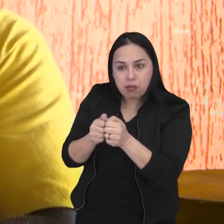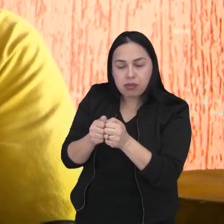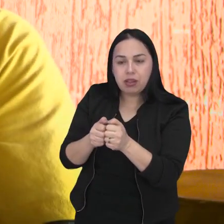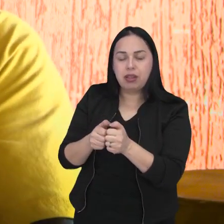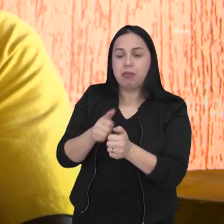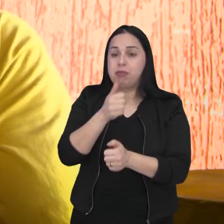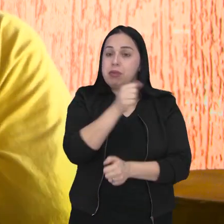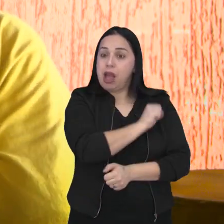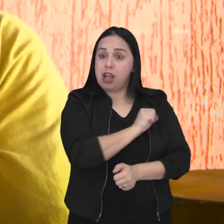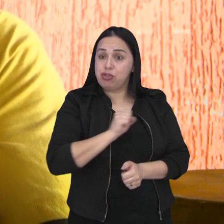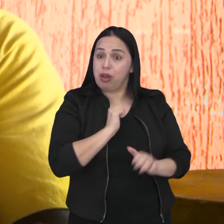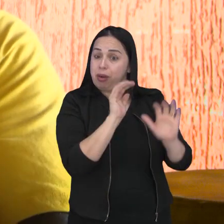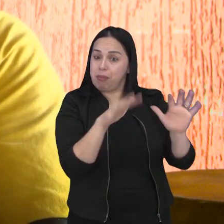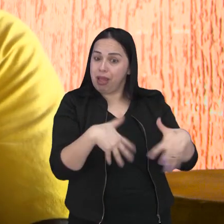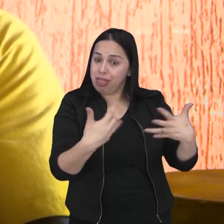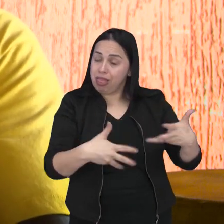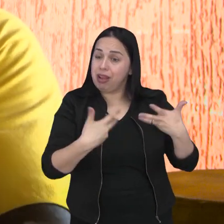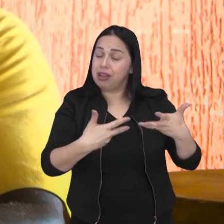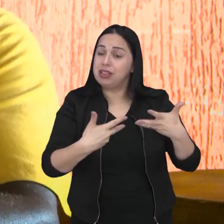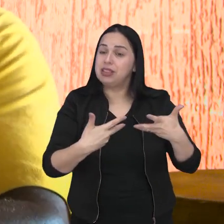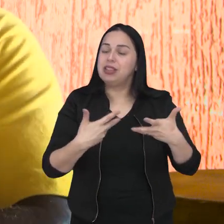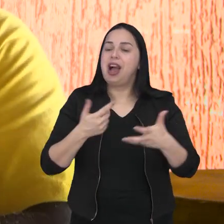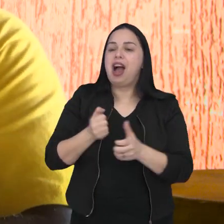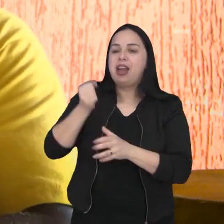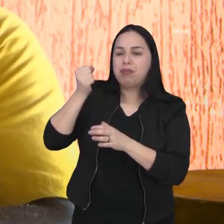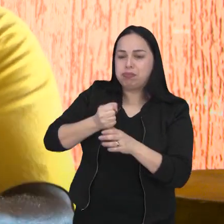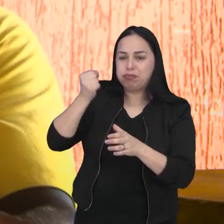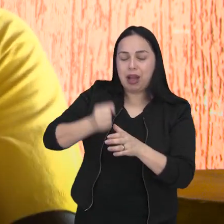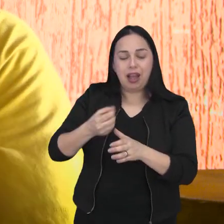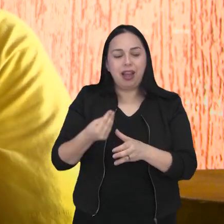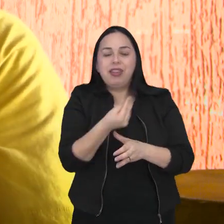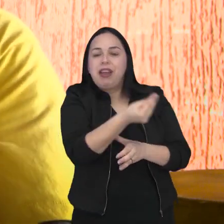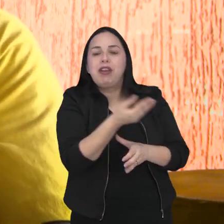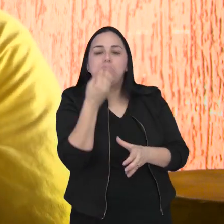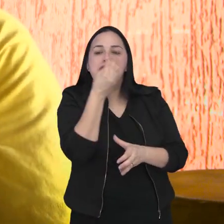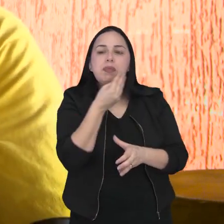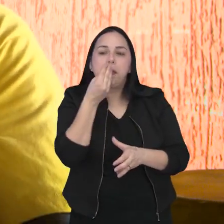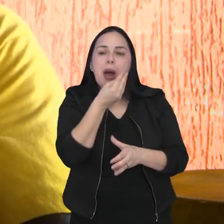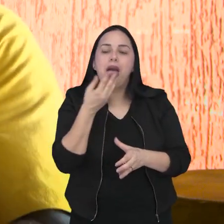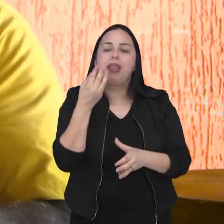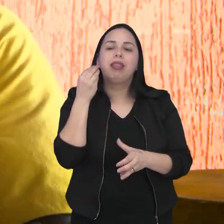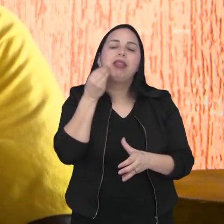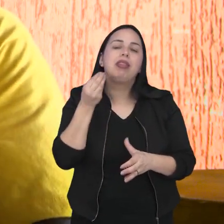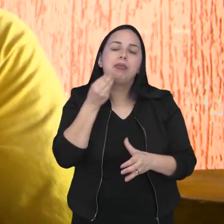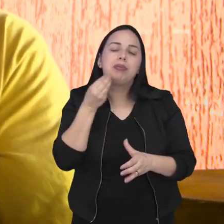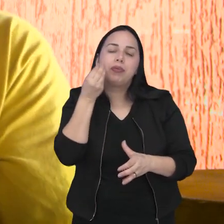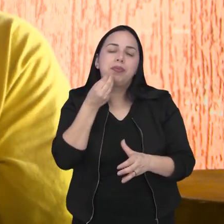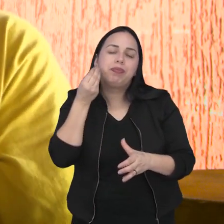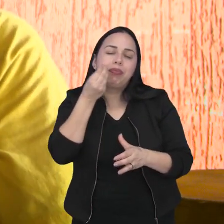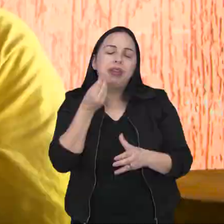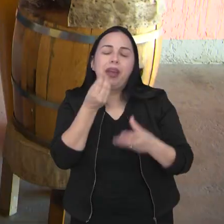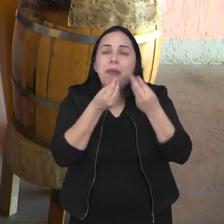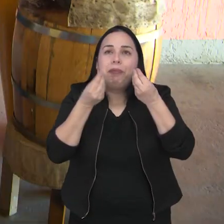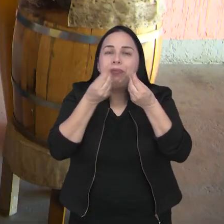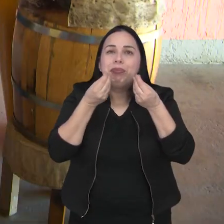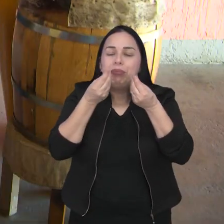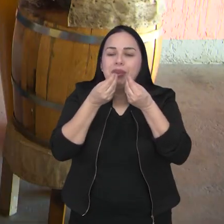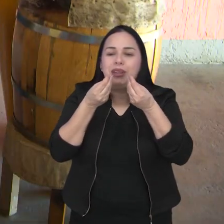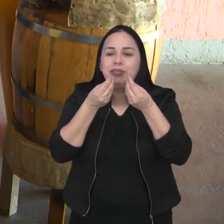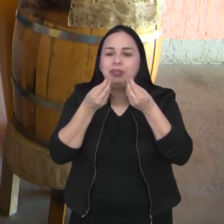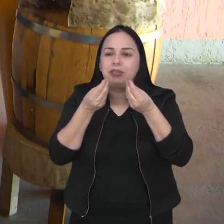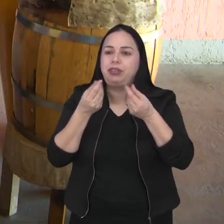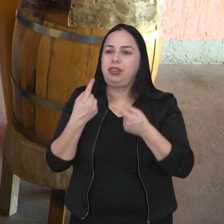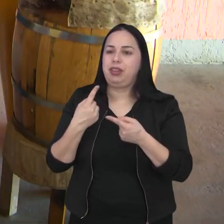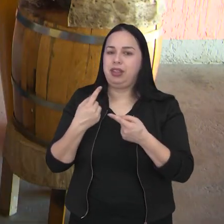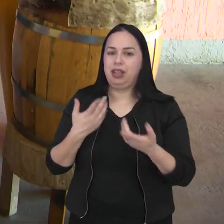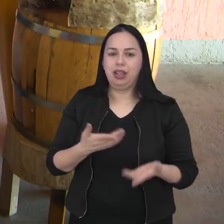a minha sogra também me incentivou. Não, é isso mesmo. Vai, faz, que é isso mesmo. Porque eu fazia e dava para ela provar. E ela